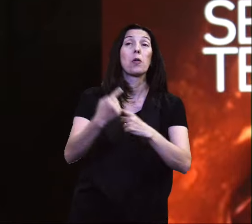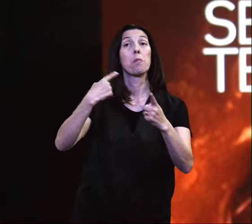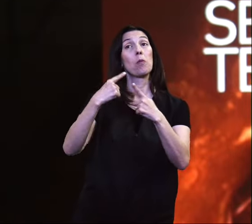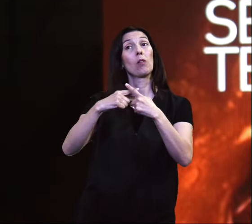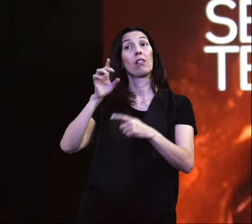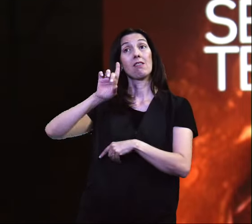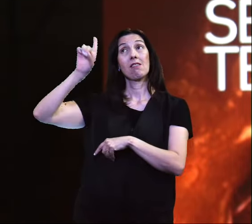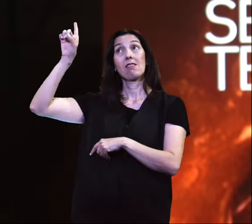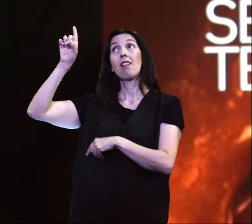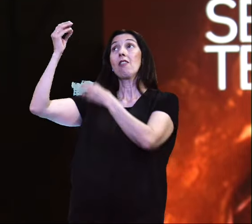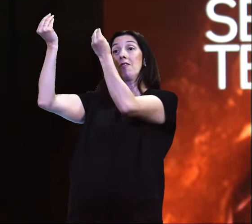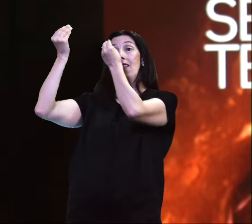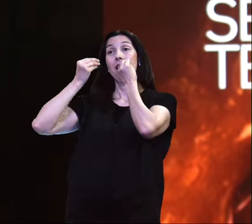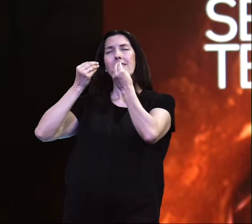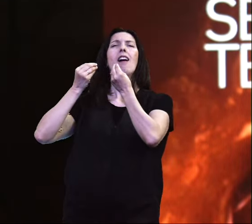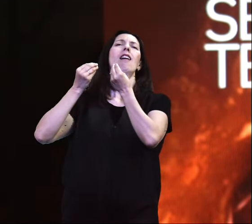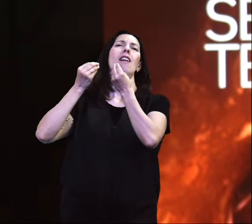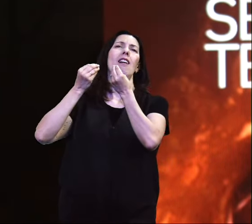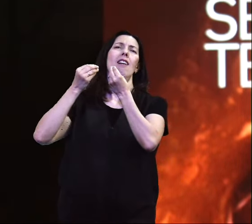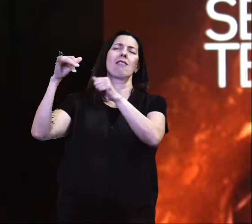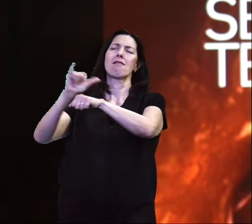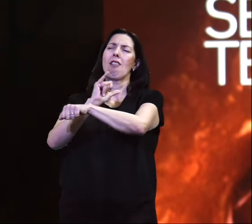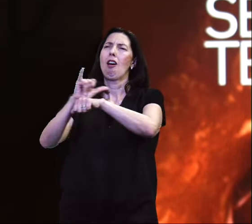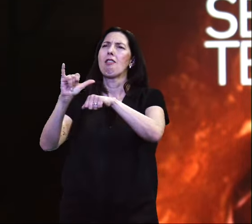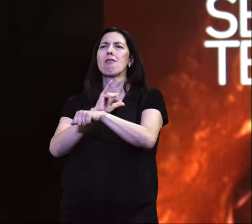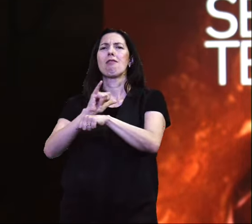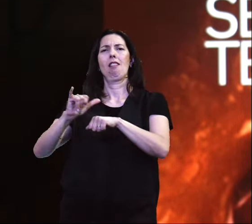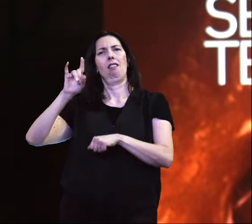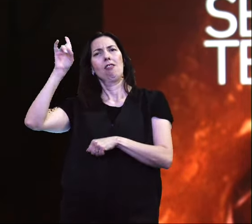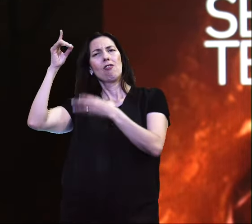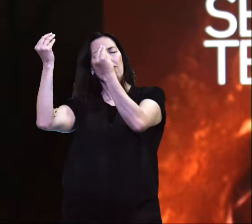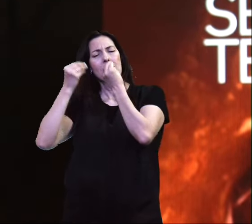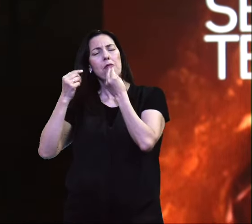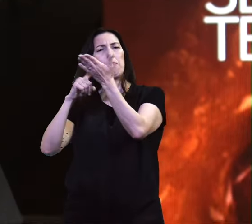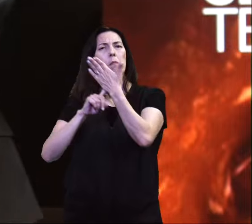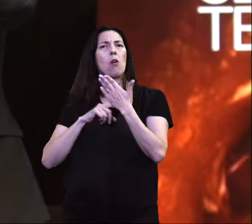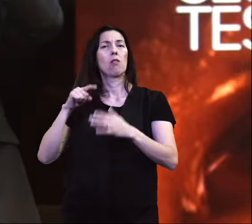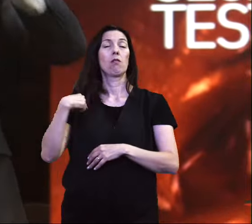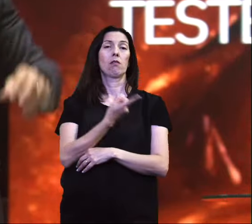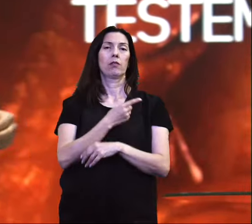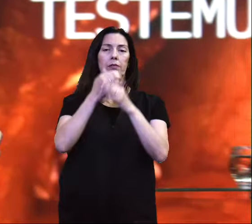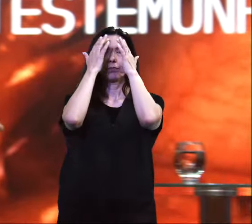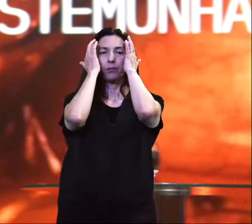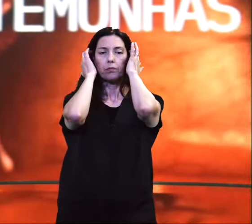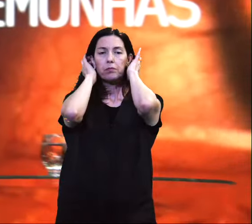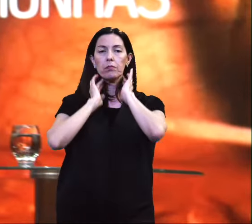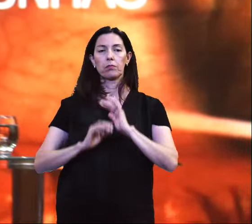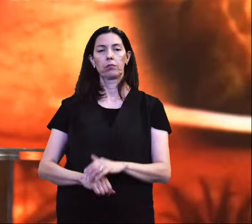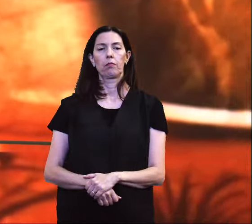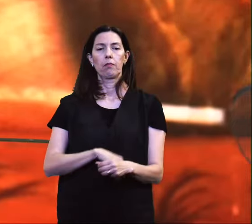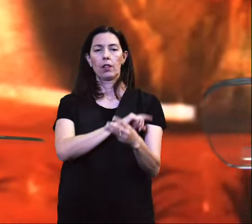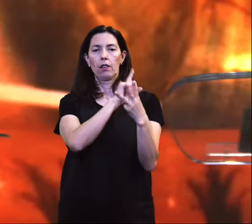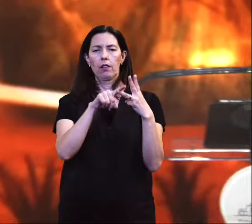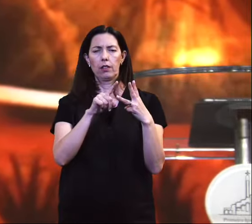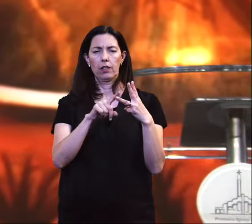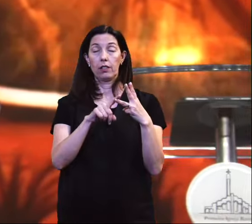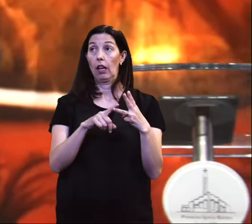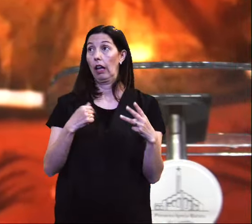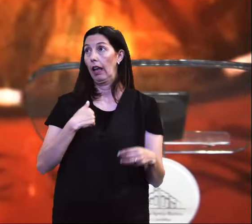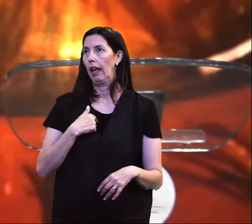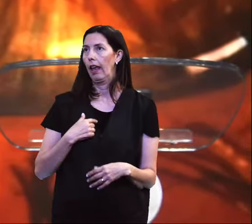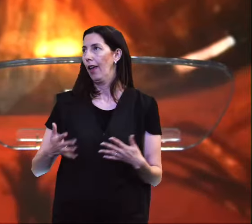vai derramar equipamento do céu. Você crê nisso? Por fim, terceiro, senão eu prego demais,